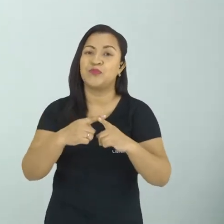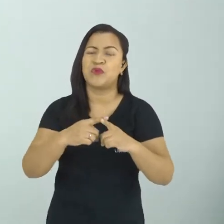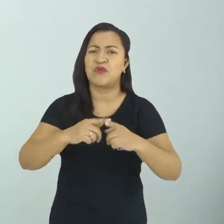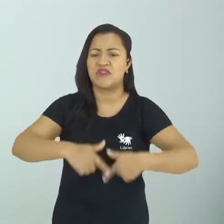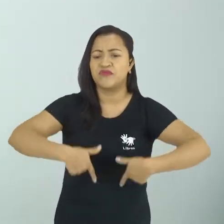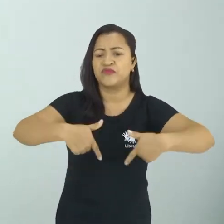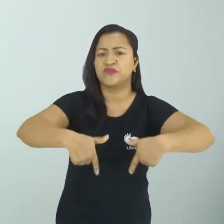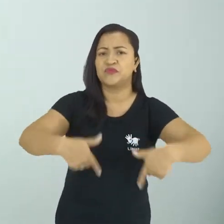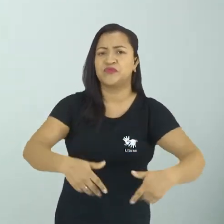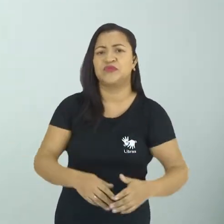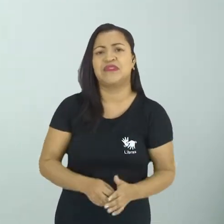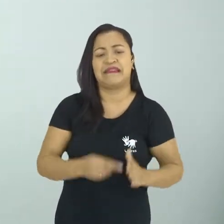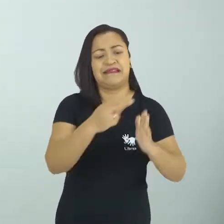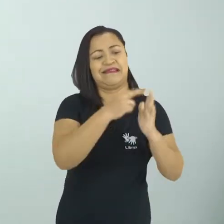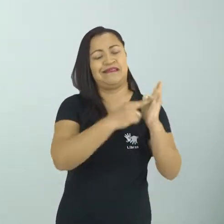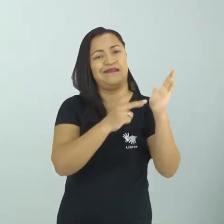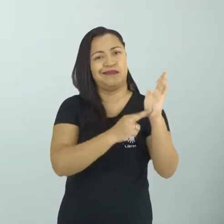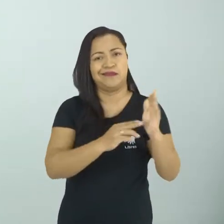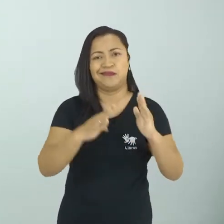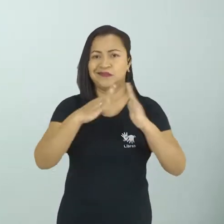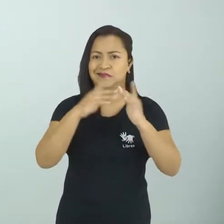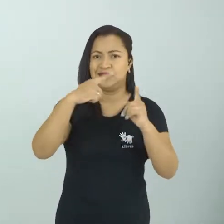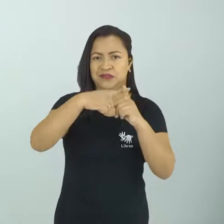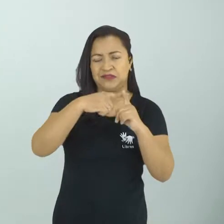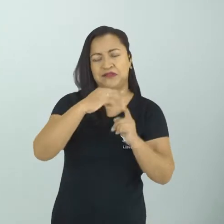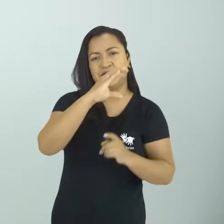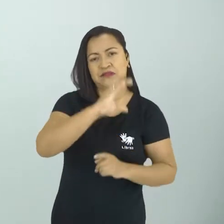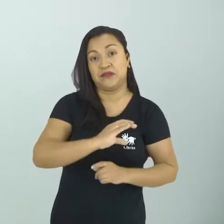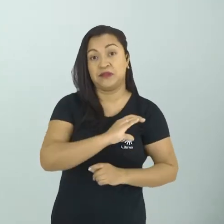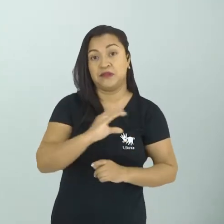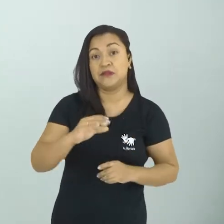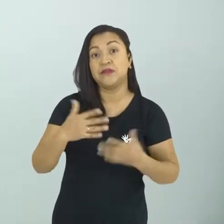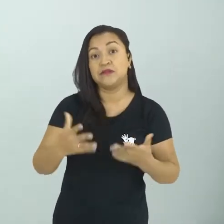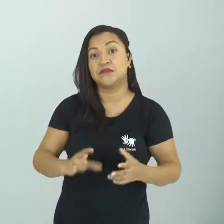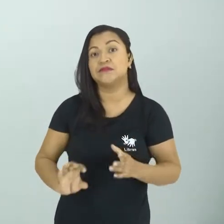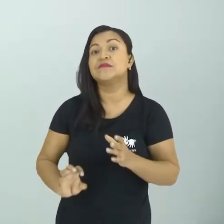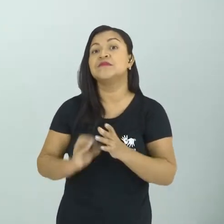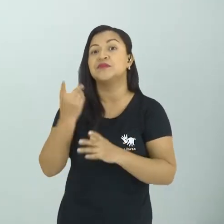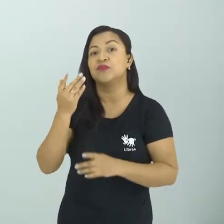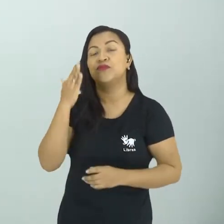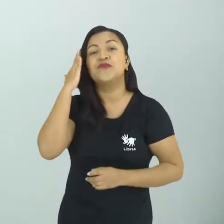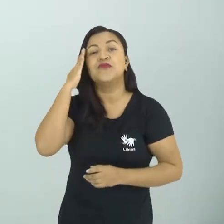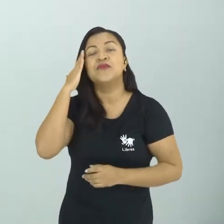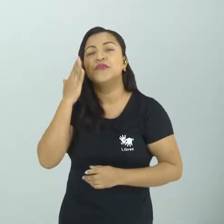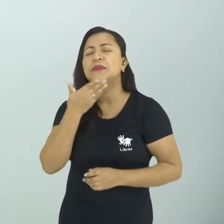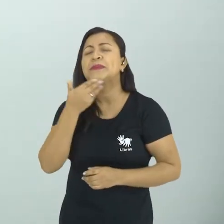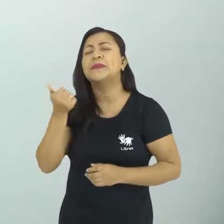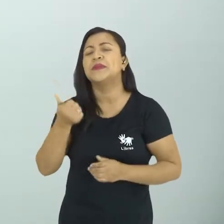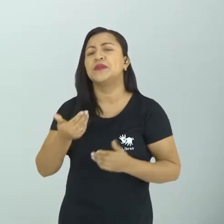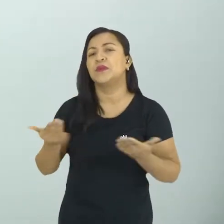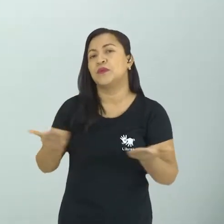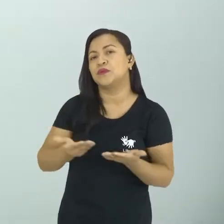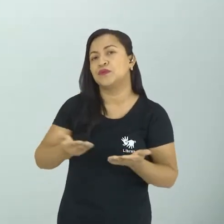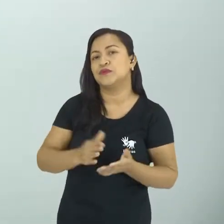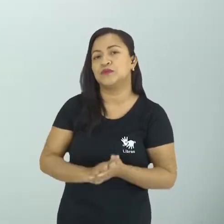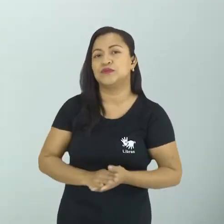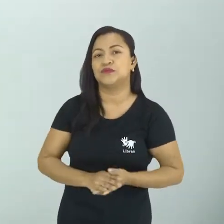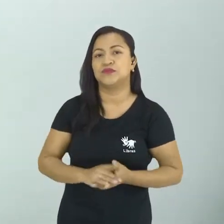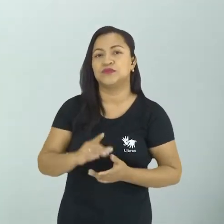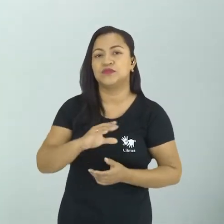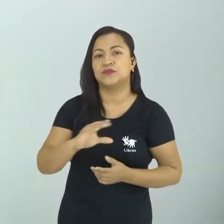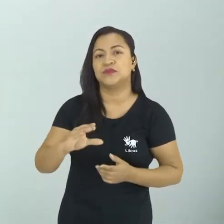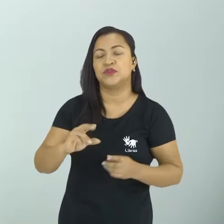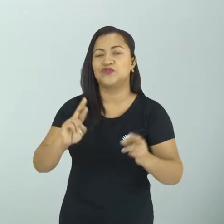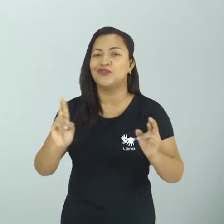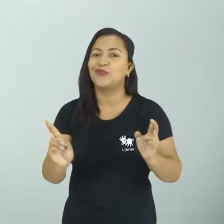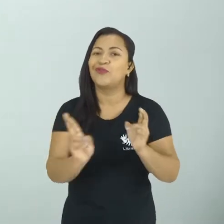da Igreja Católica. Então, essa reação é algo que nós vamos entender e compreender, chamado de contra-reforma. A ação